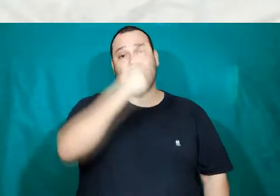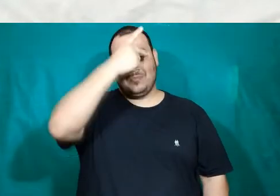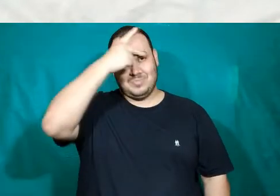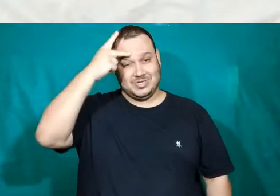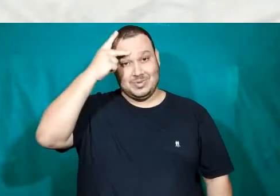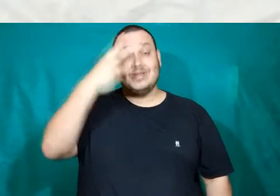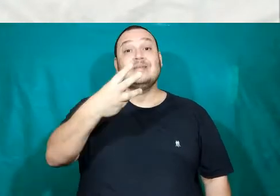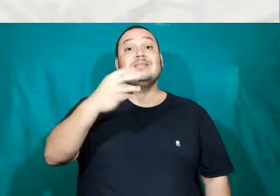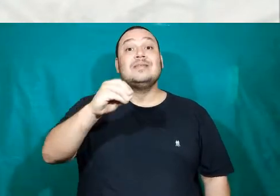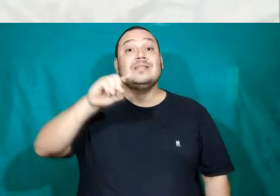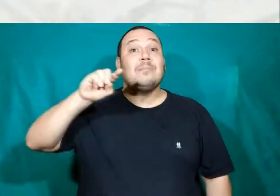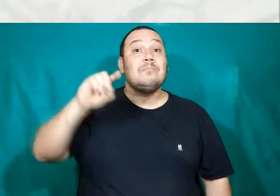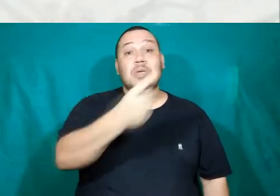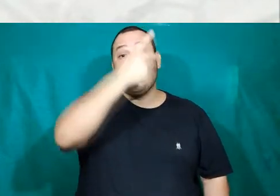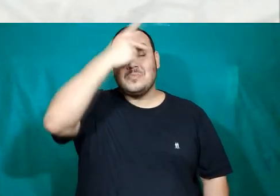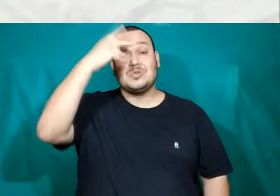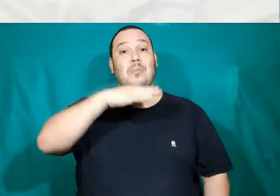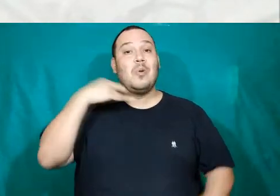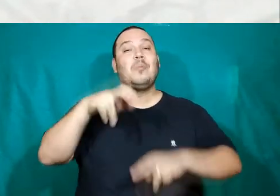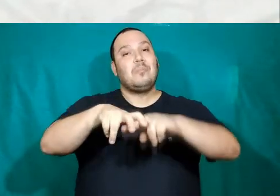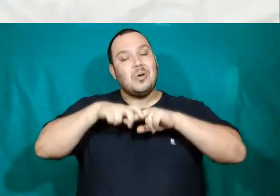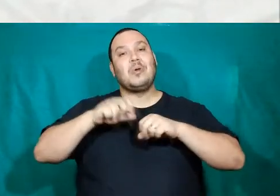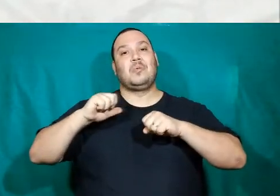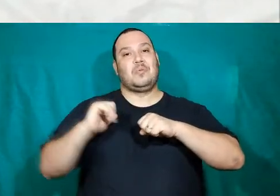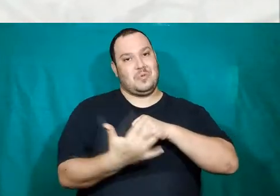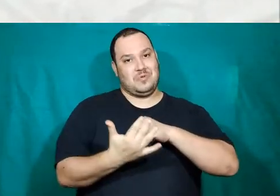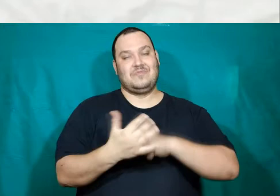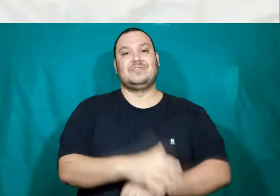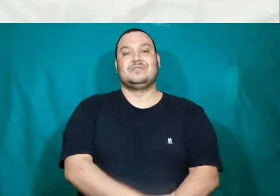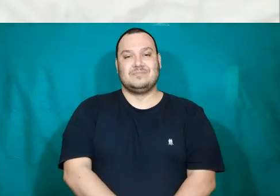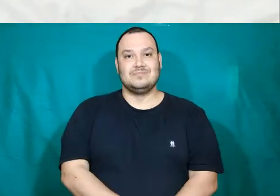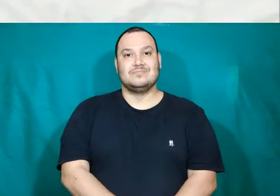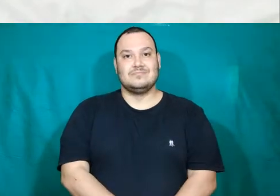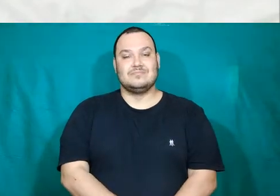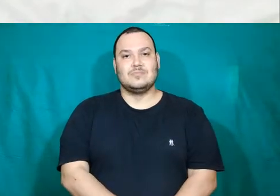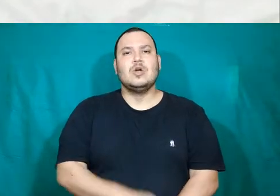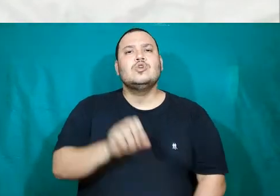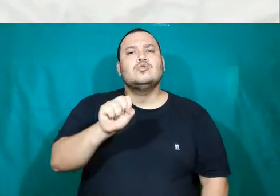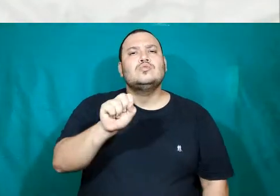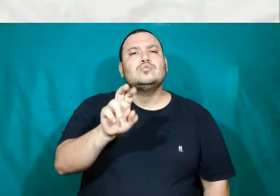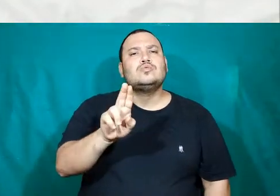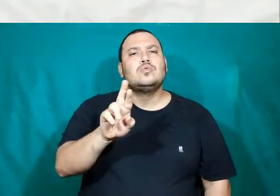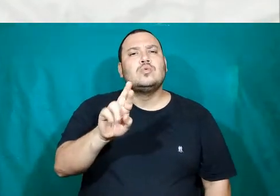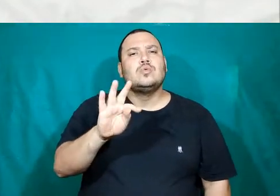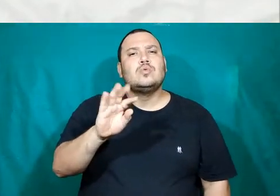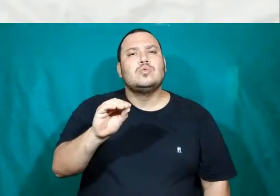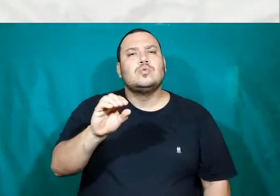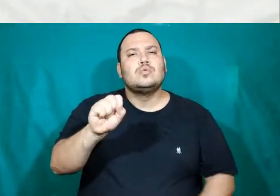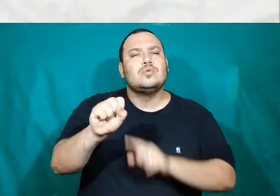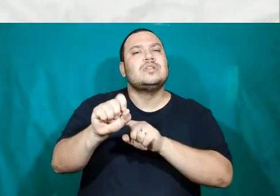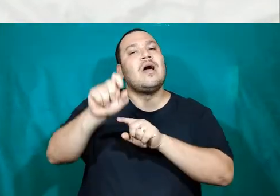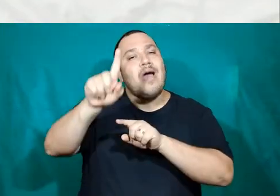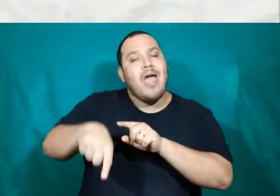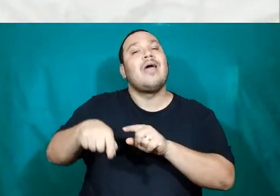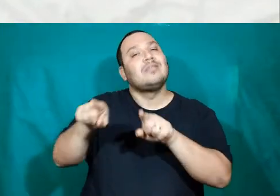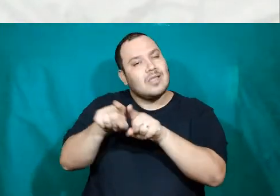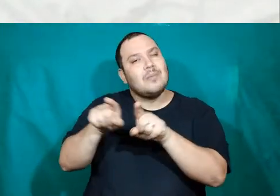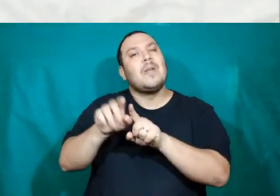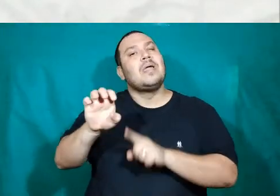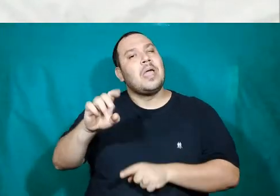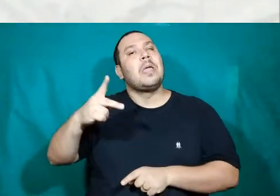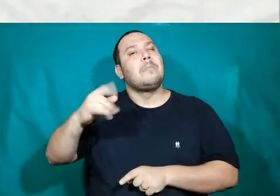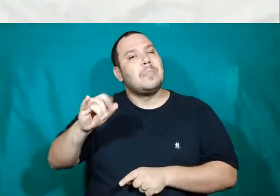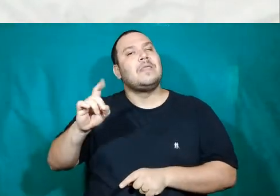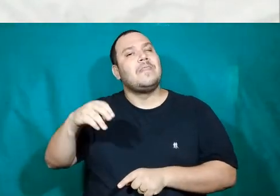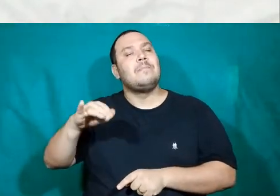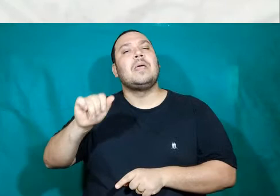Covid. Já os surtos são um tipo de epidemia, mas os casos agora são restritos a grupos menores,